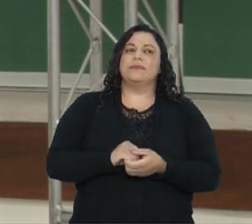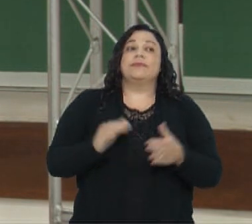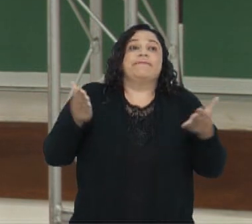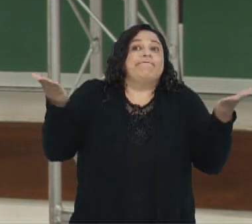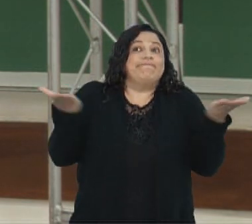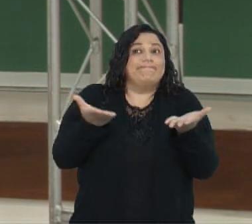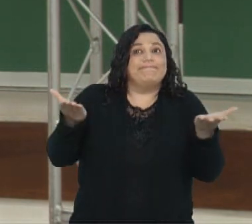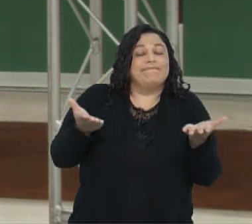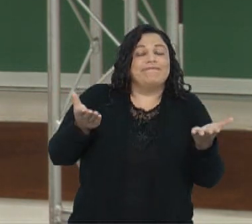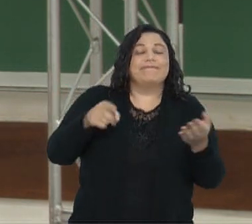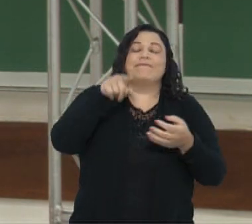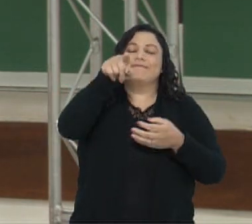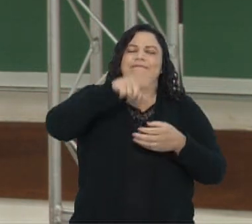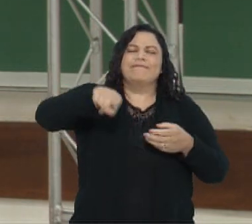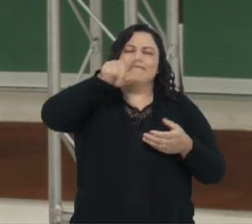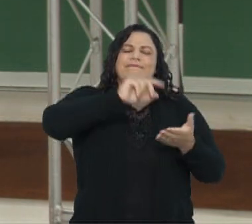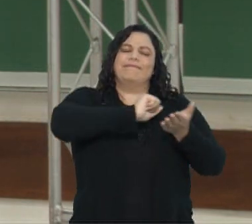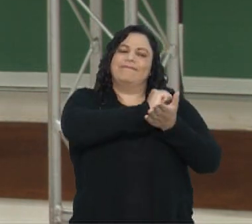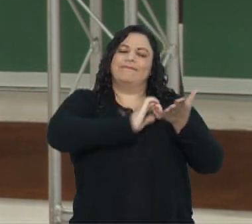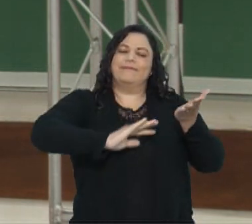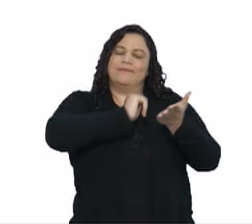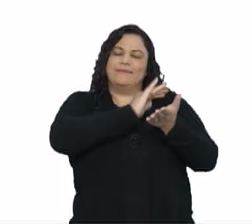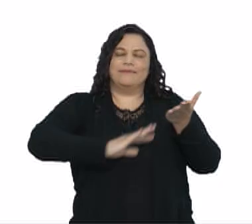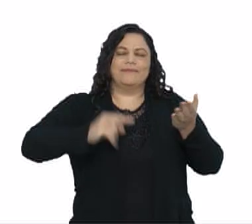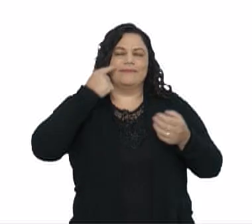Agora, atividadezinha para vocês lá.